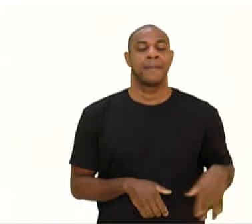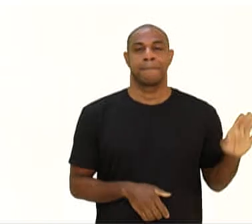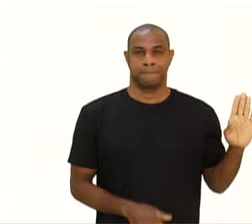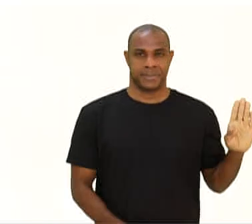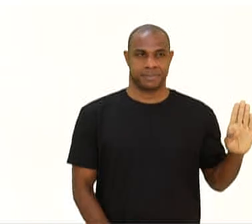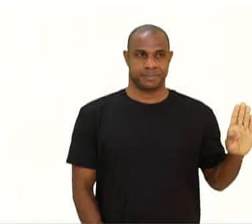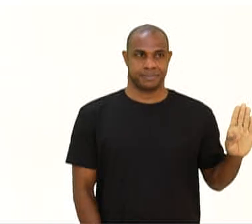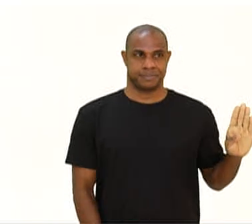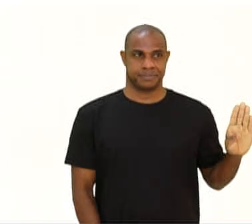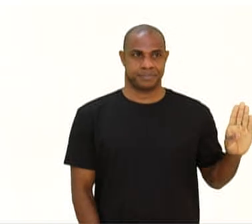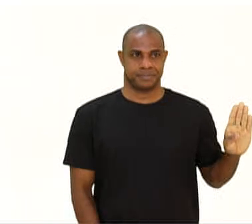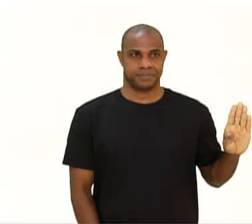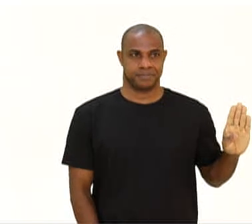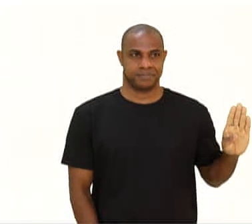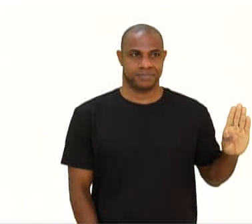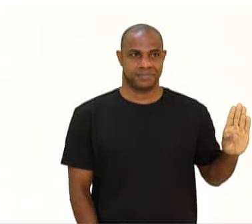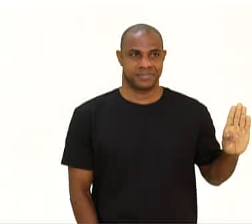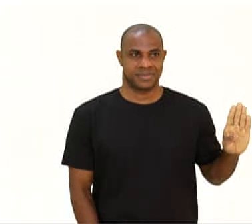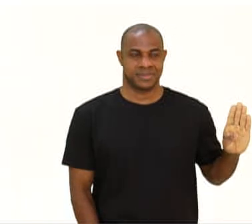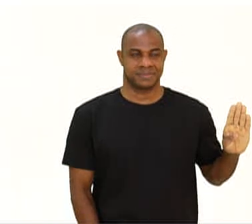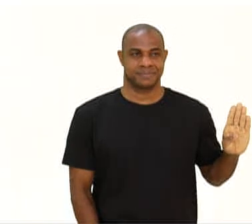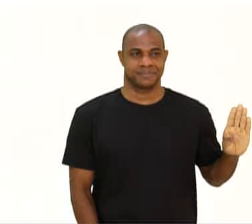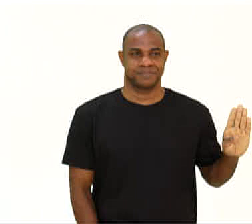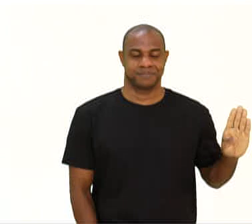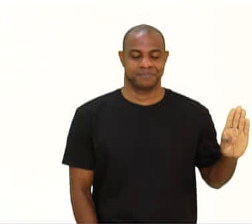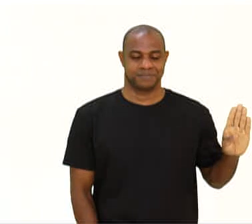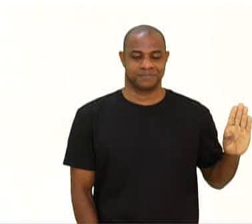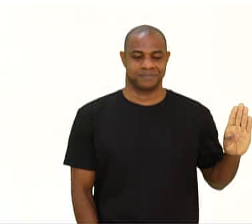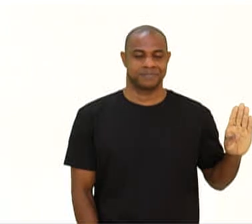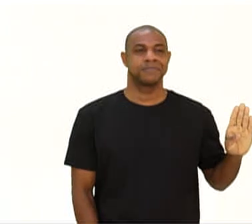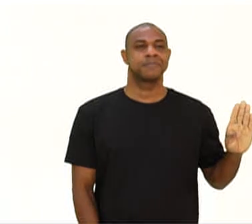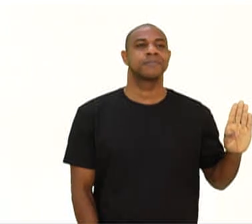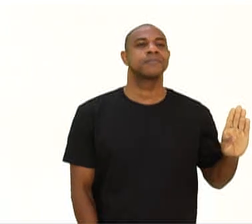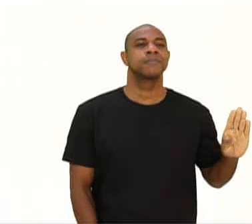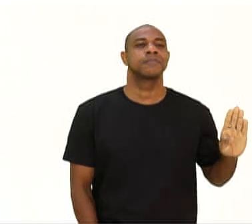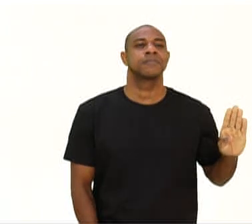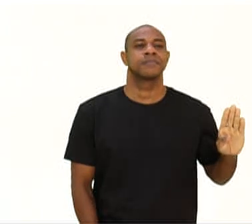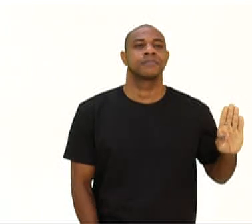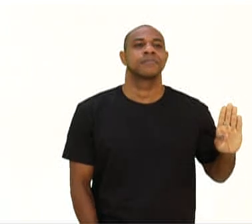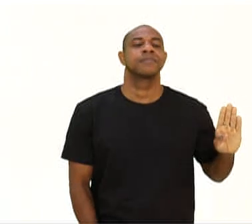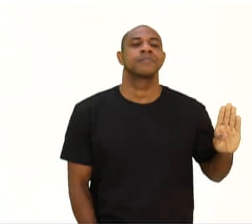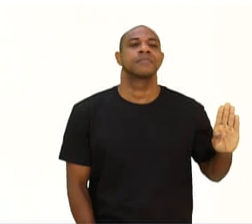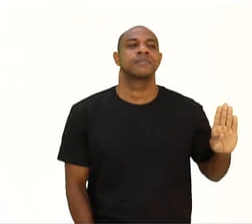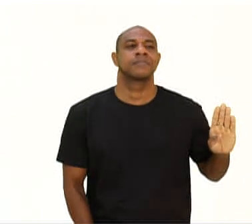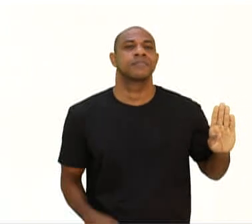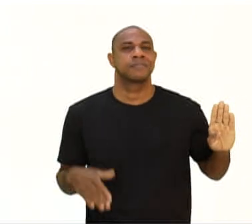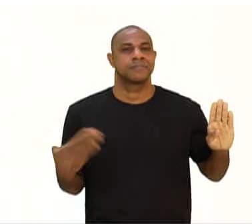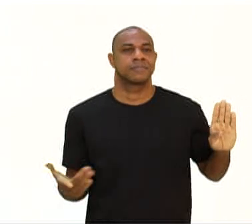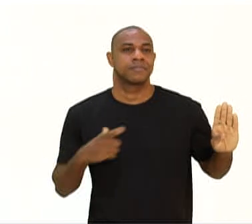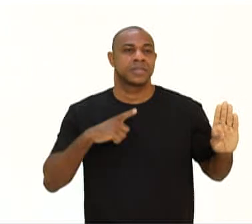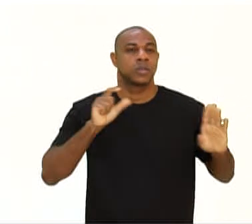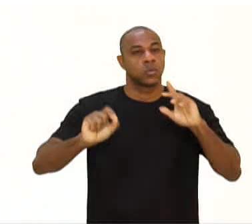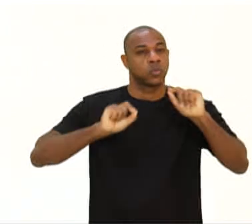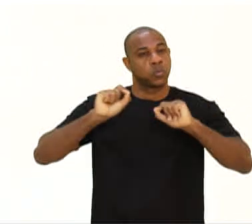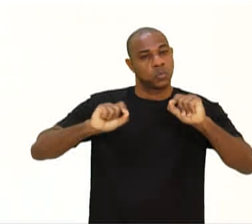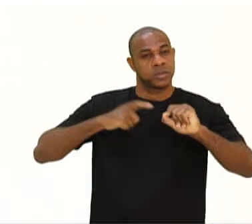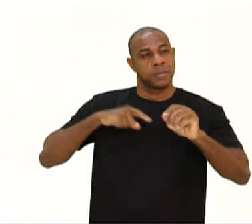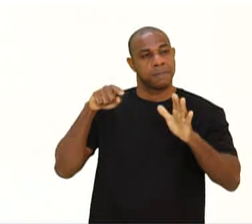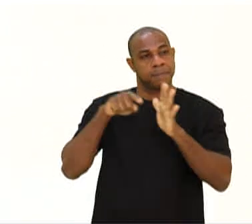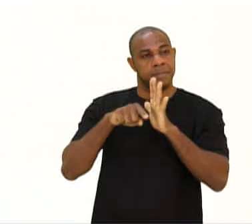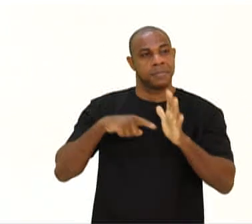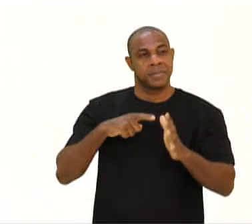Turkey, potatoes, corn, cranberries and pumpkin pie are of Thanksgiving dinner. Então aqui nós temos